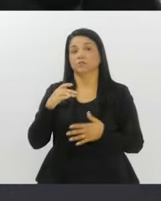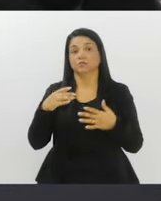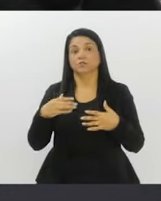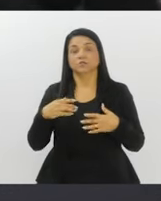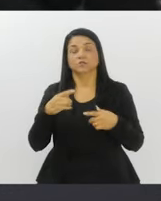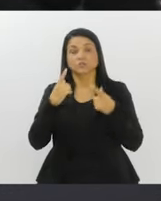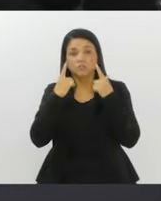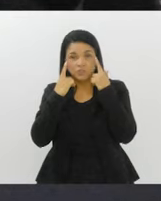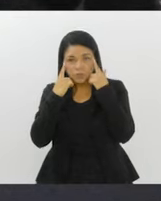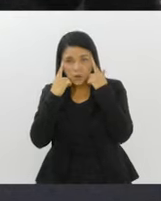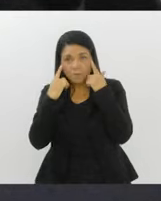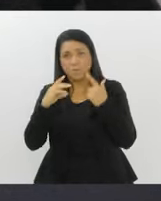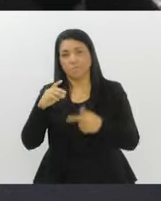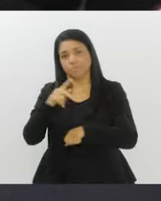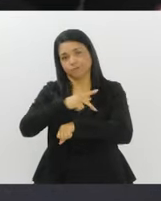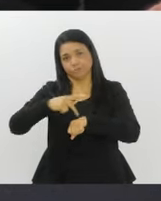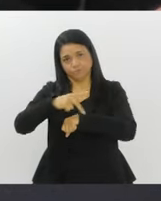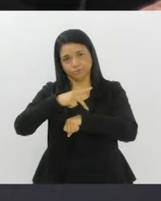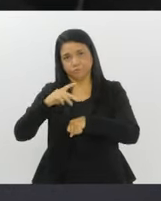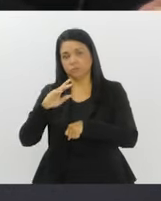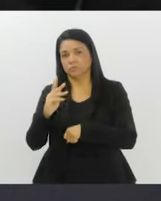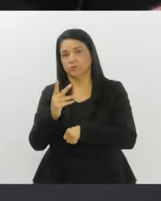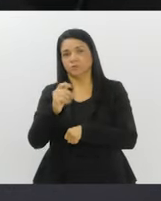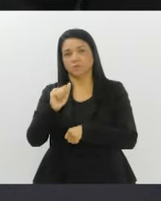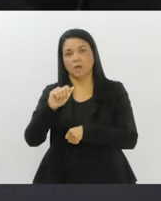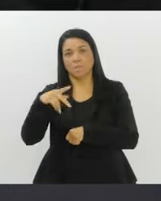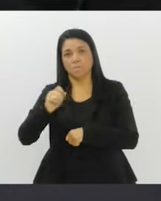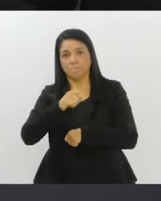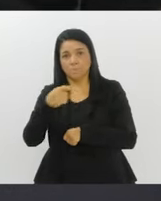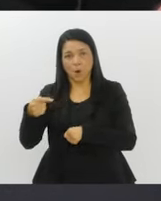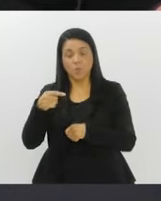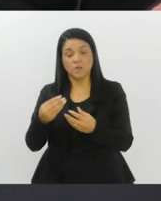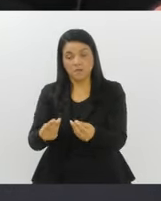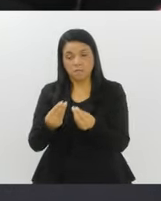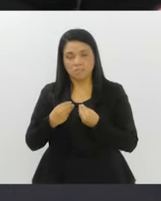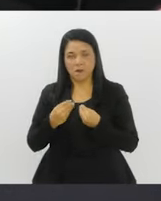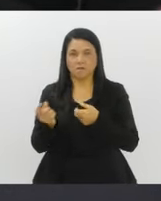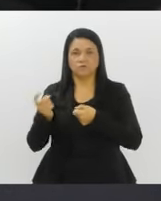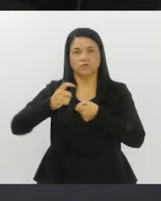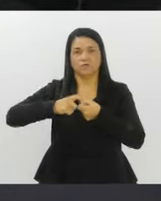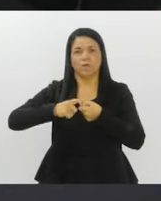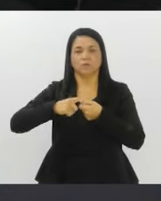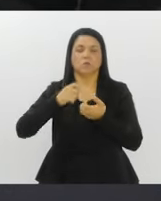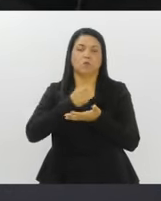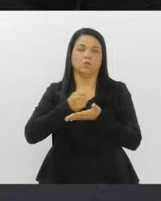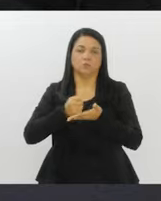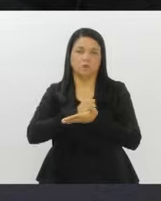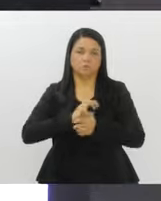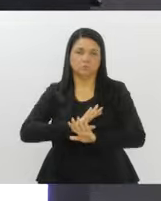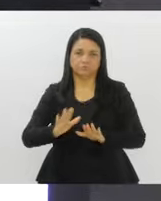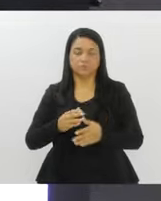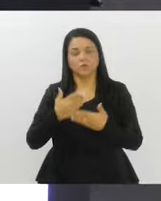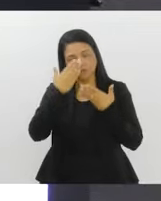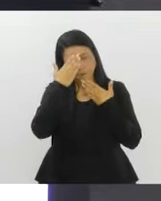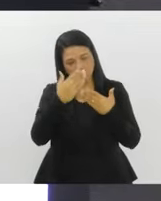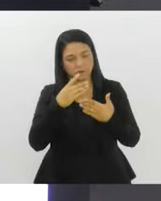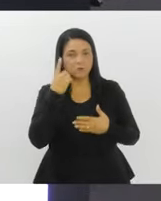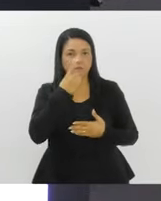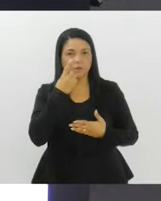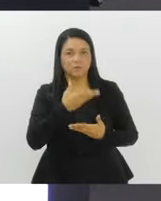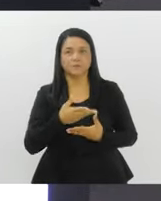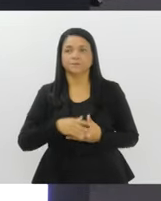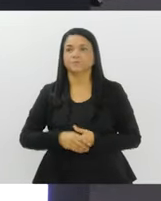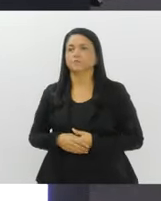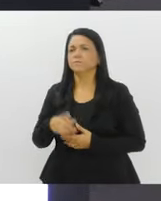Deus de volta para o Japão e entregue para nós a nossa concessão. Tenho dito. Muito obrigado, presidente. Deputado Ratinho,